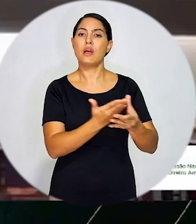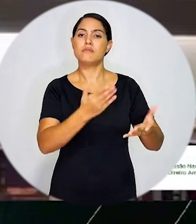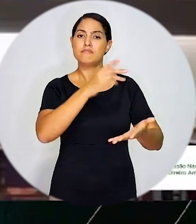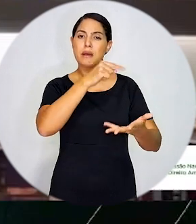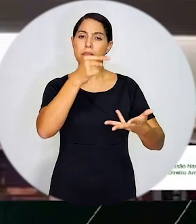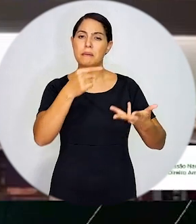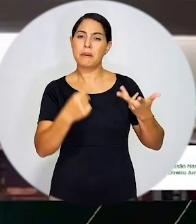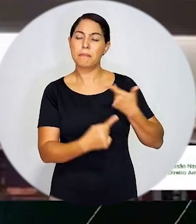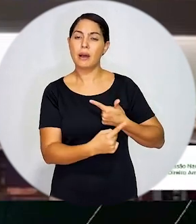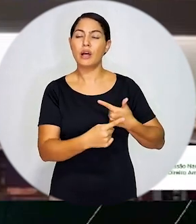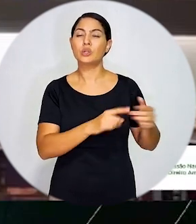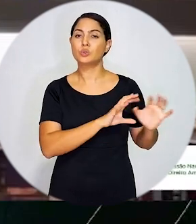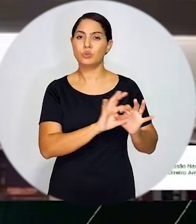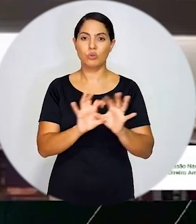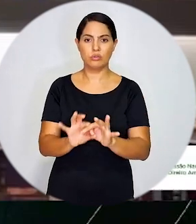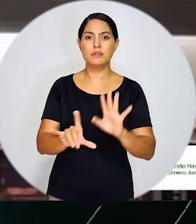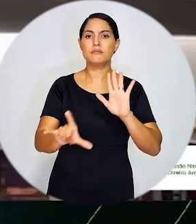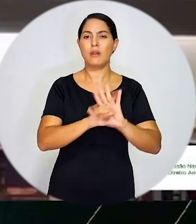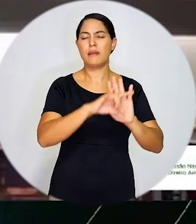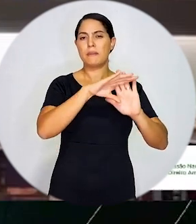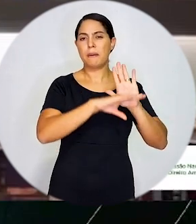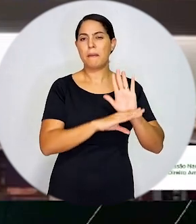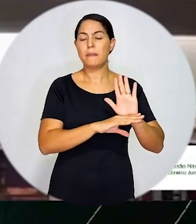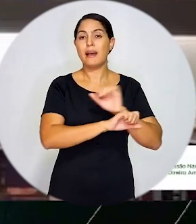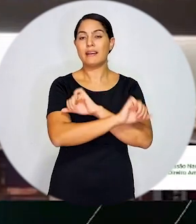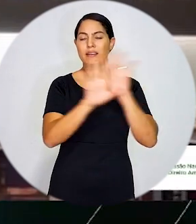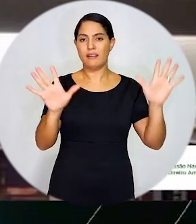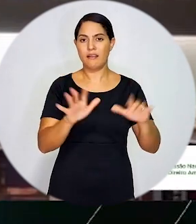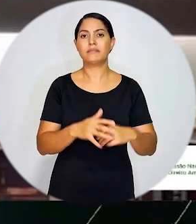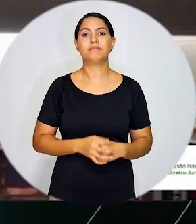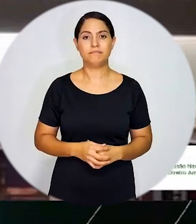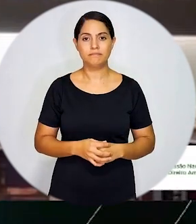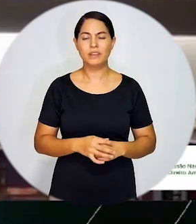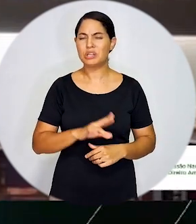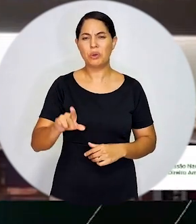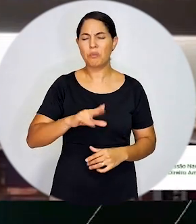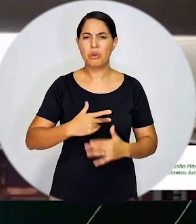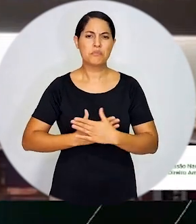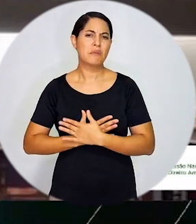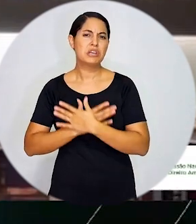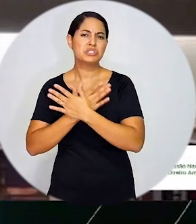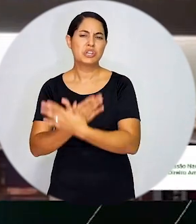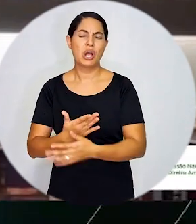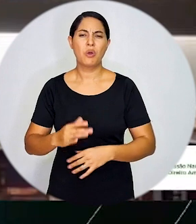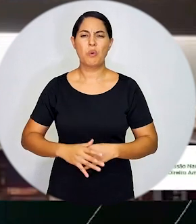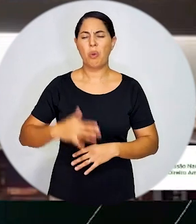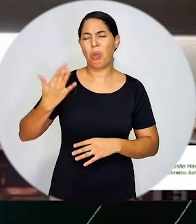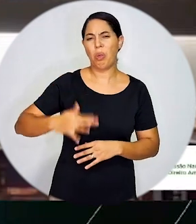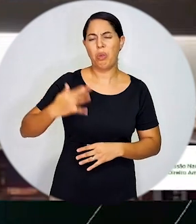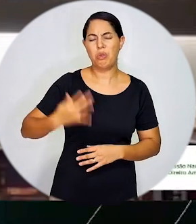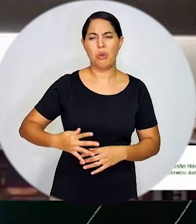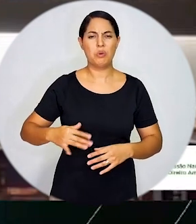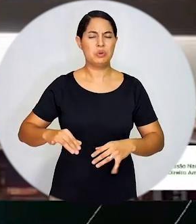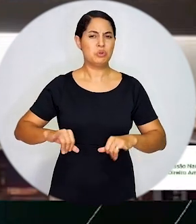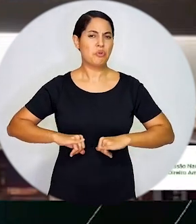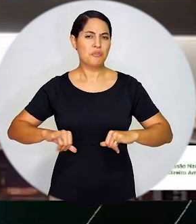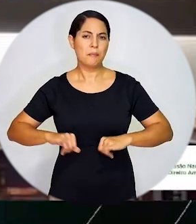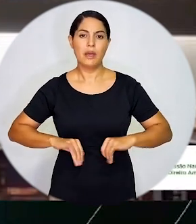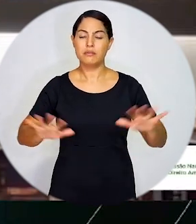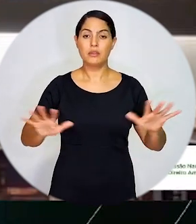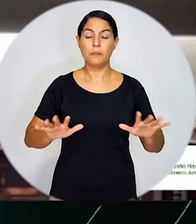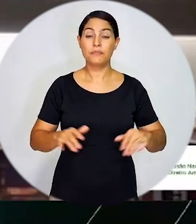sem paixões ou ideologias, porque as dores advindas das catástrofes nos mostram que